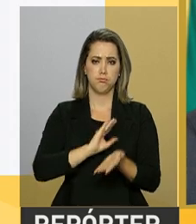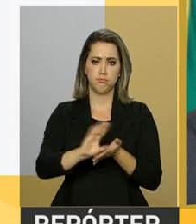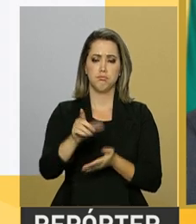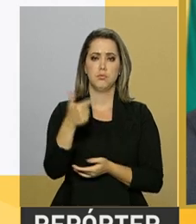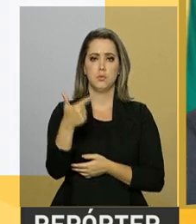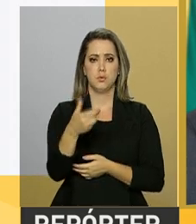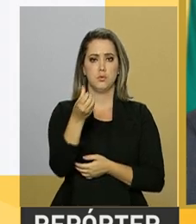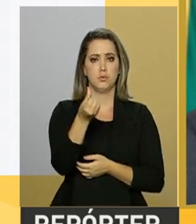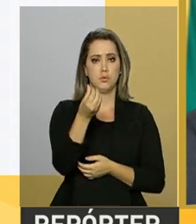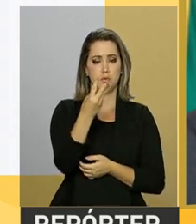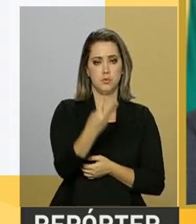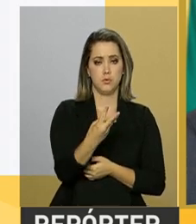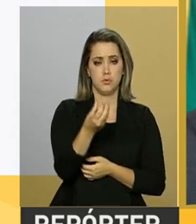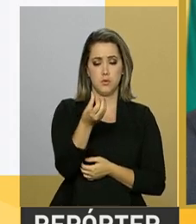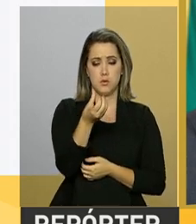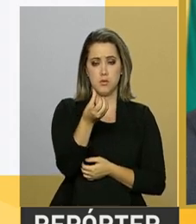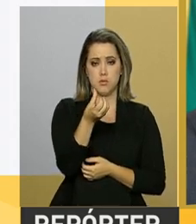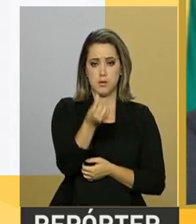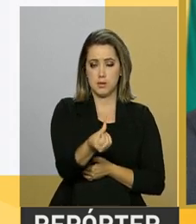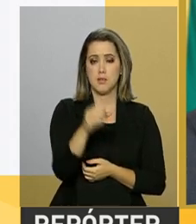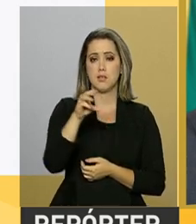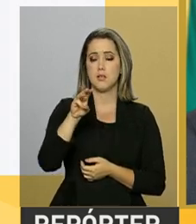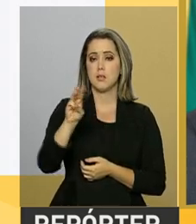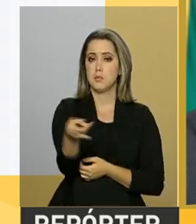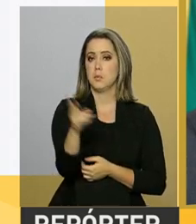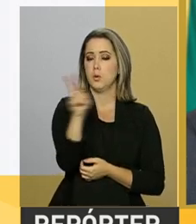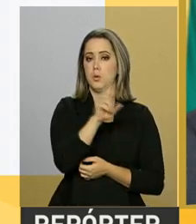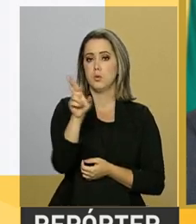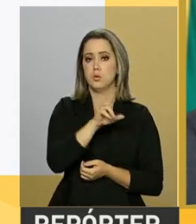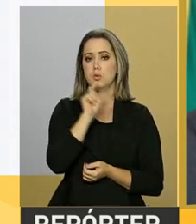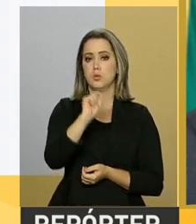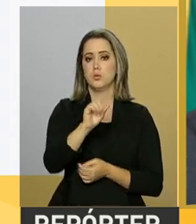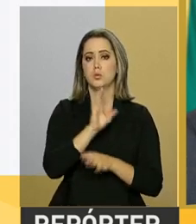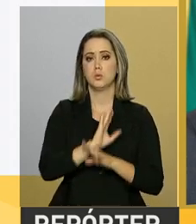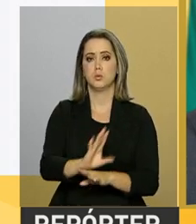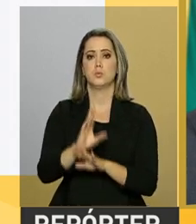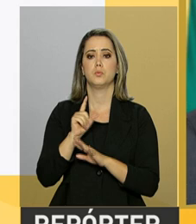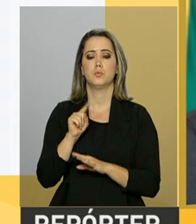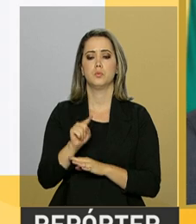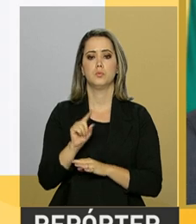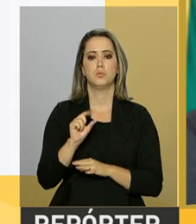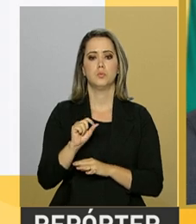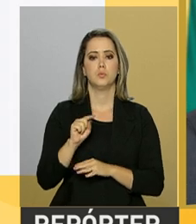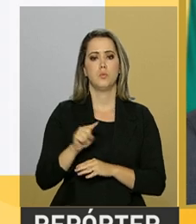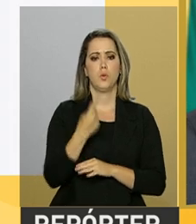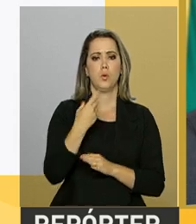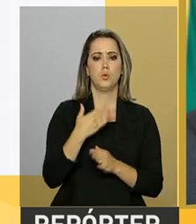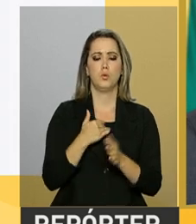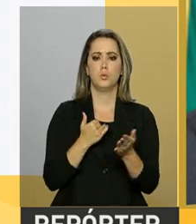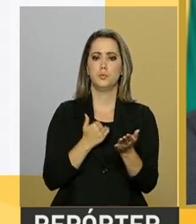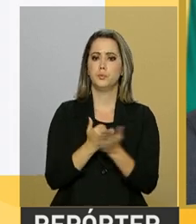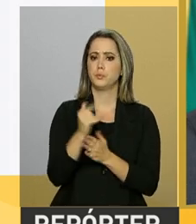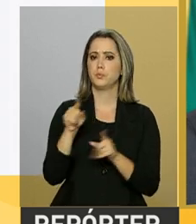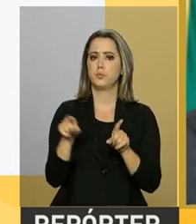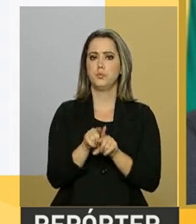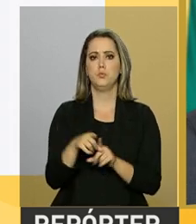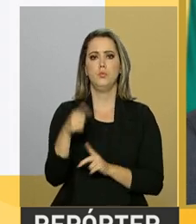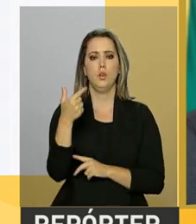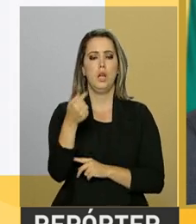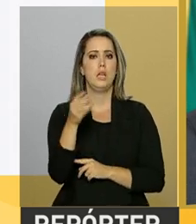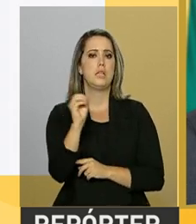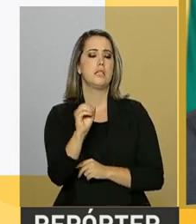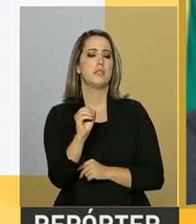266 milhões de reais neste primeiro momento o que vai beneficiar também num primeiro momento 70 mil